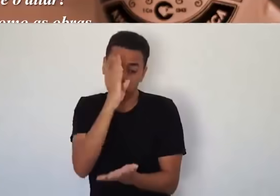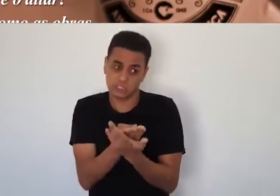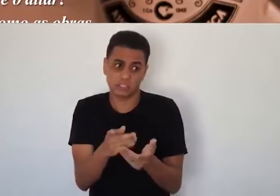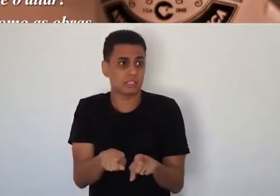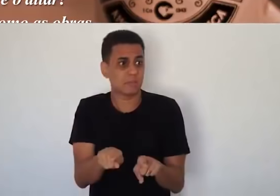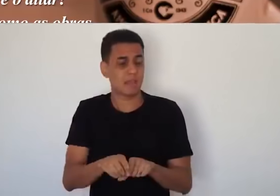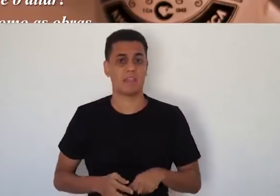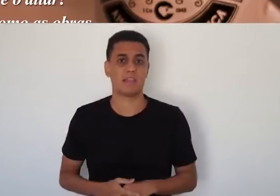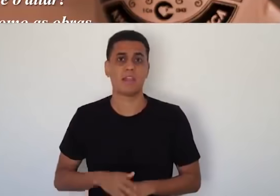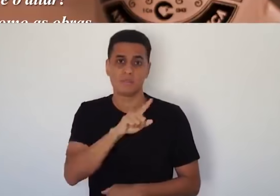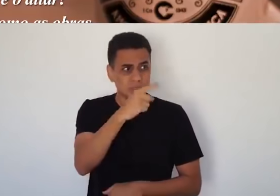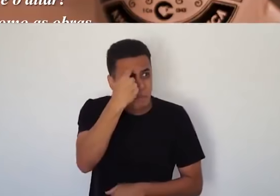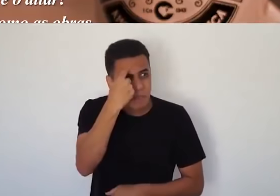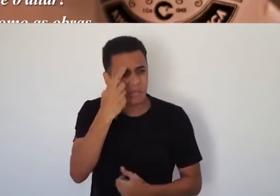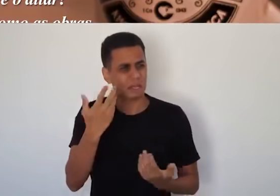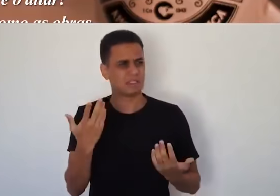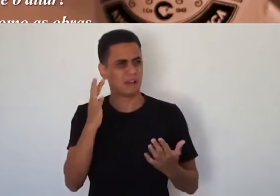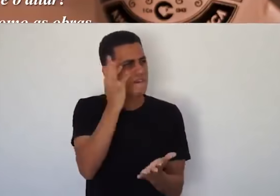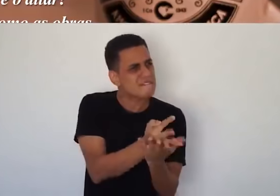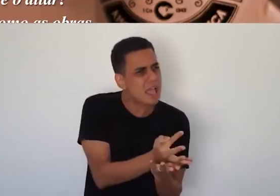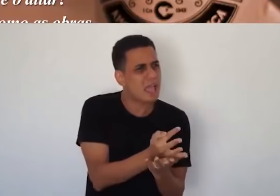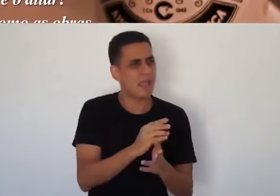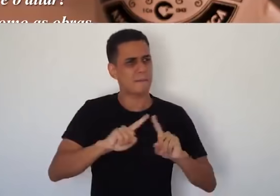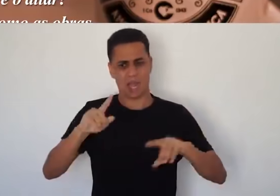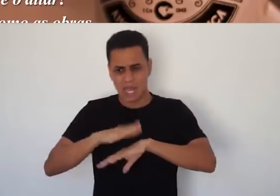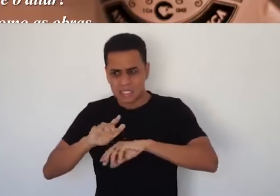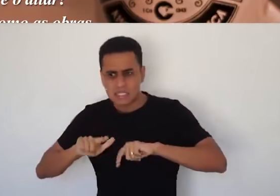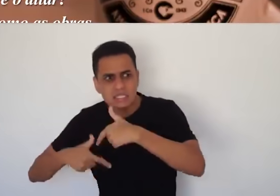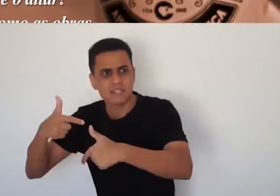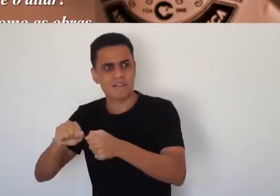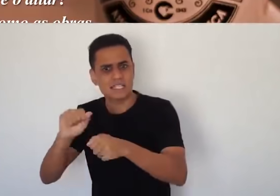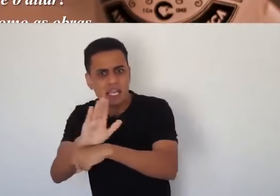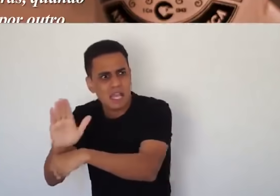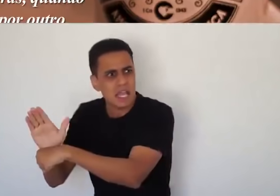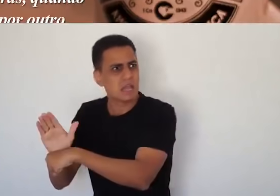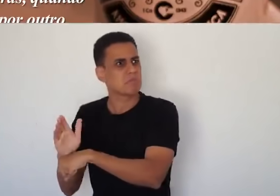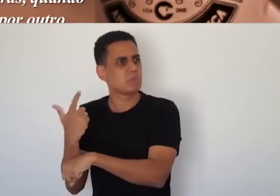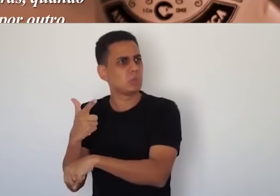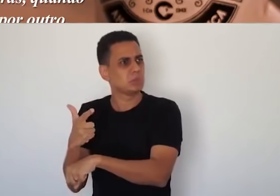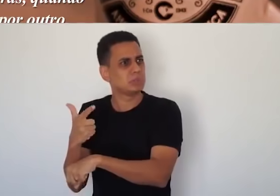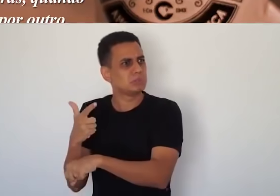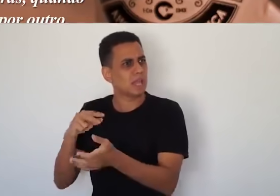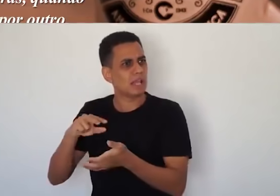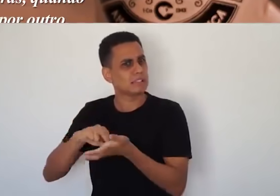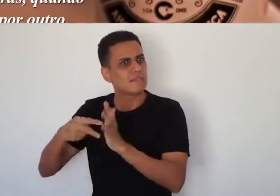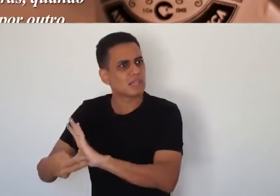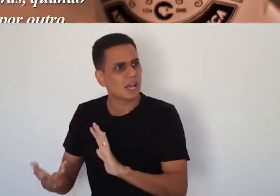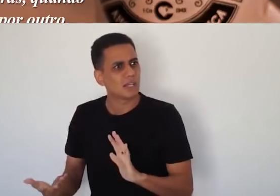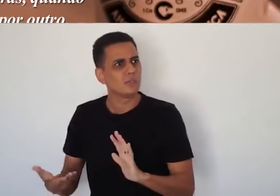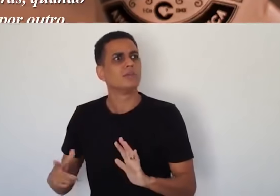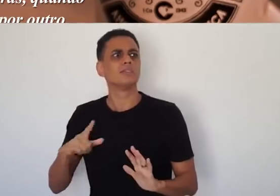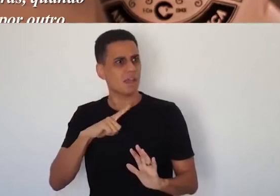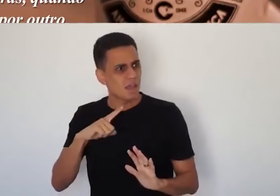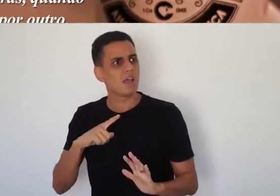em Deus e isso lhe foi creditado como justiça e ele foi chamado amigo de Deus. Vejam que uma pessoa é justificada